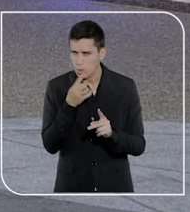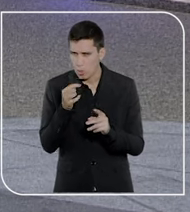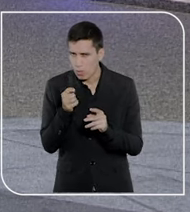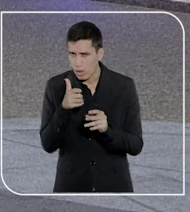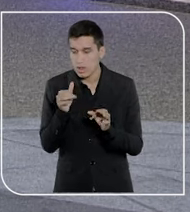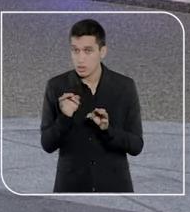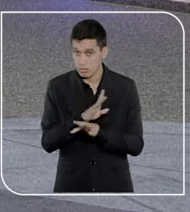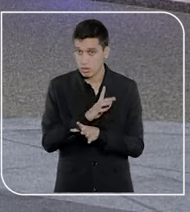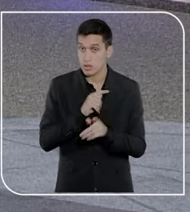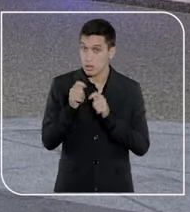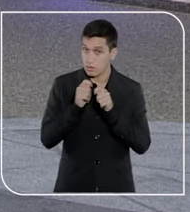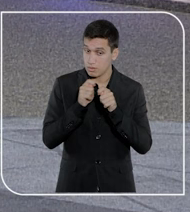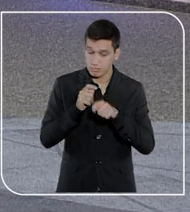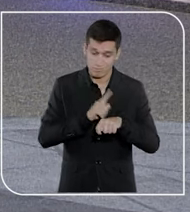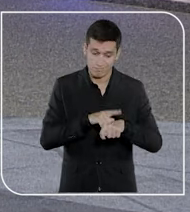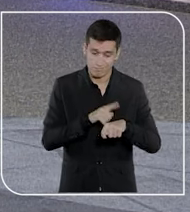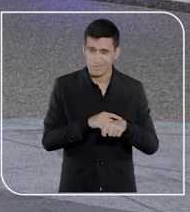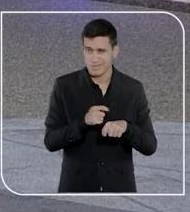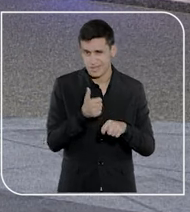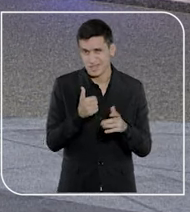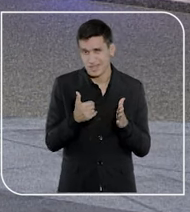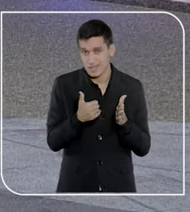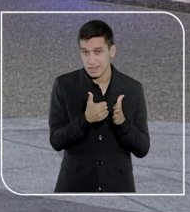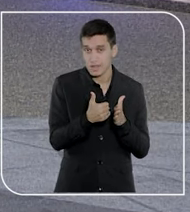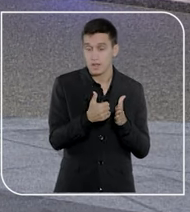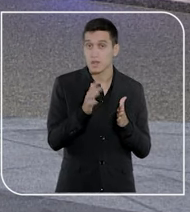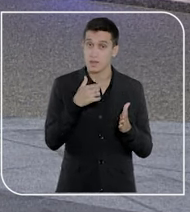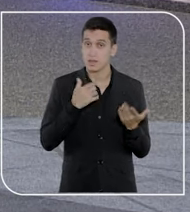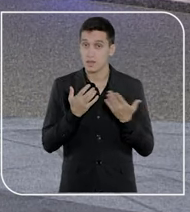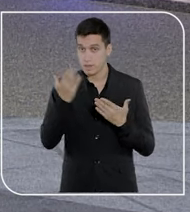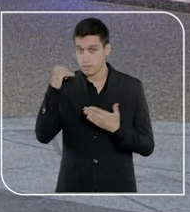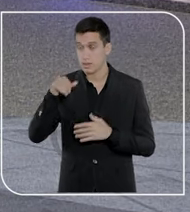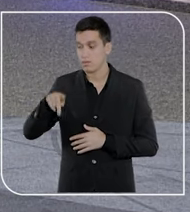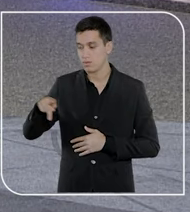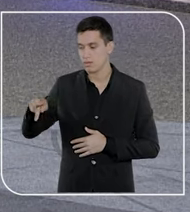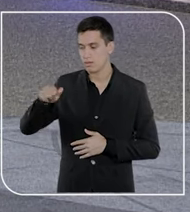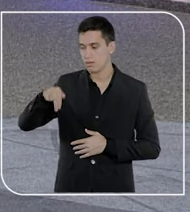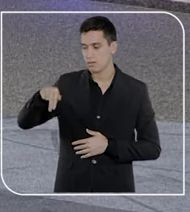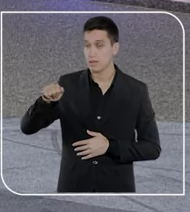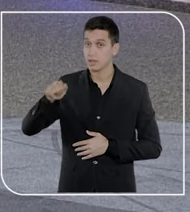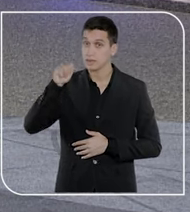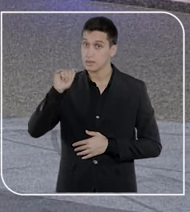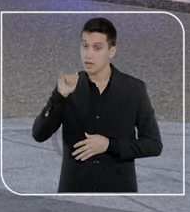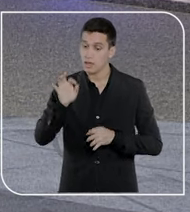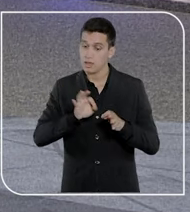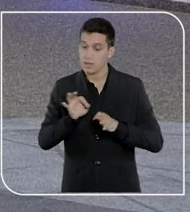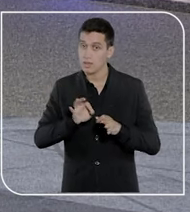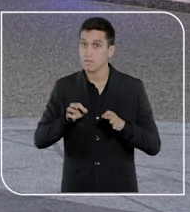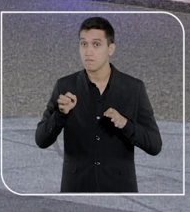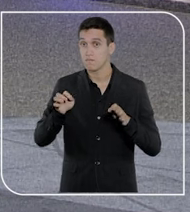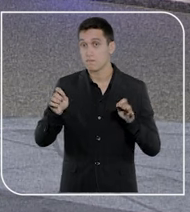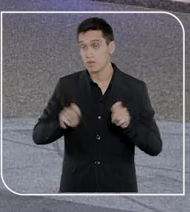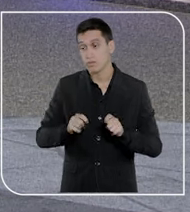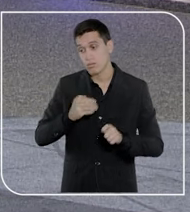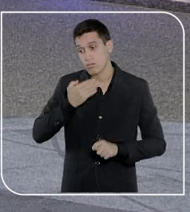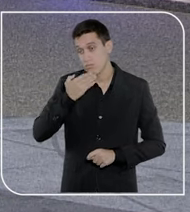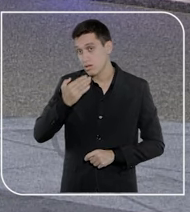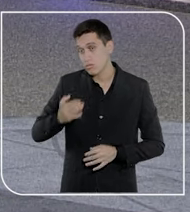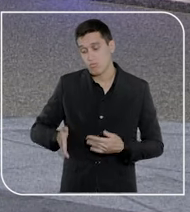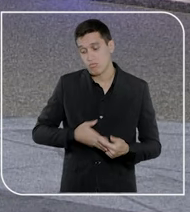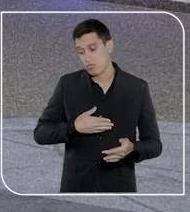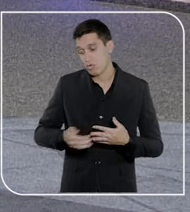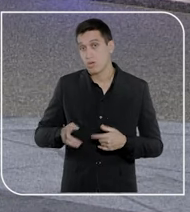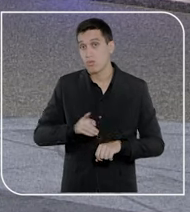nossa entrevista, infelizmente o tempo está acabando, eu queria saber da professora Ana Beatriz se a adjudicação ela pode ser requerida a qualquer